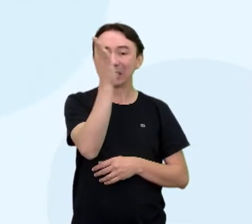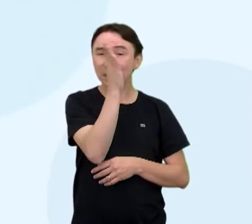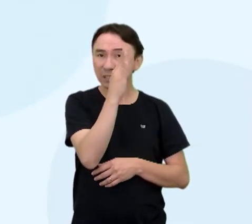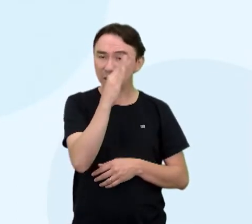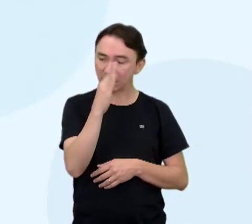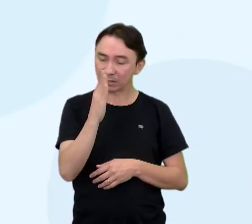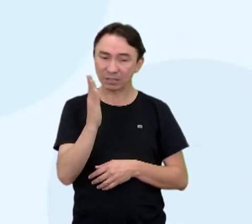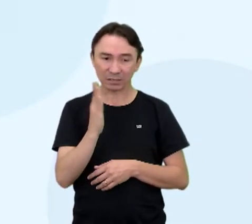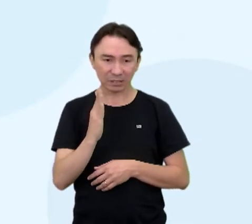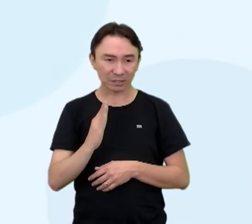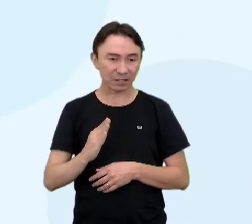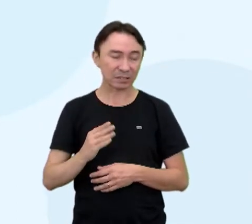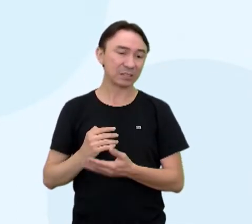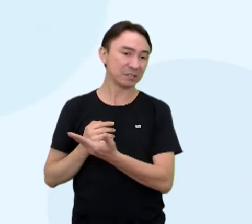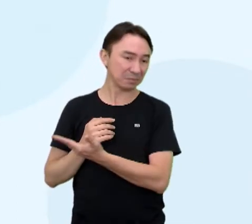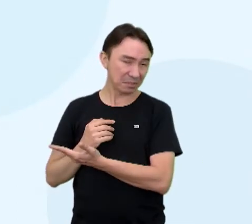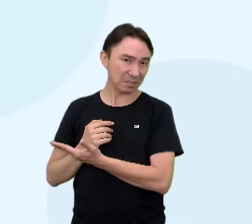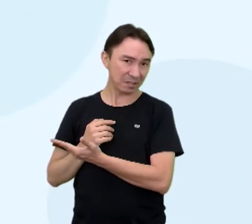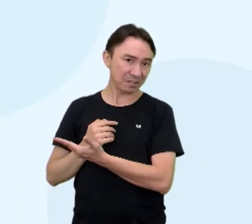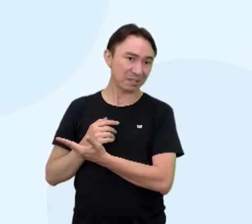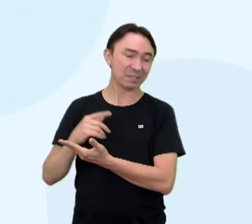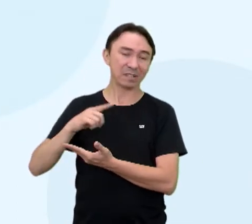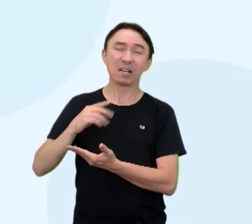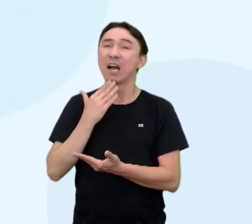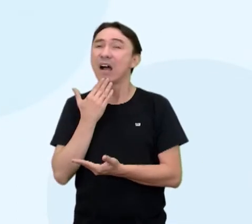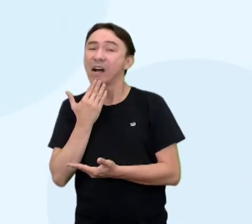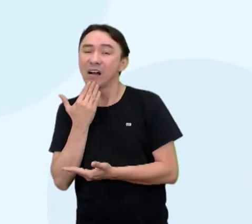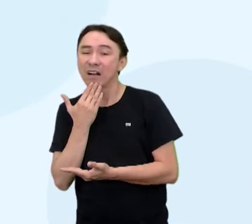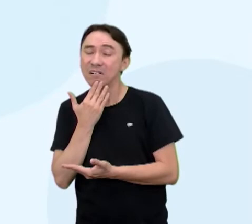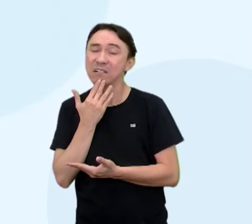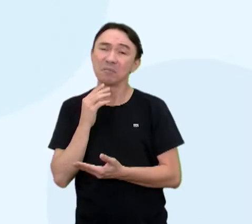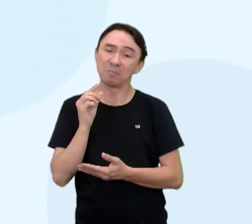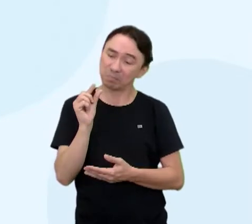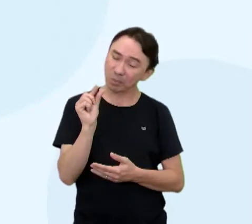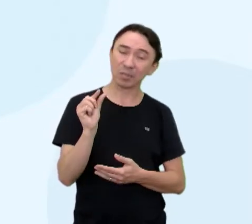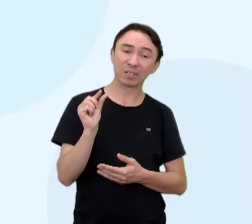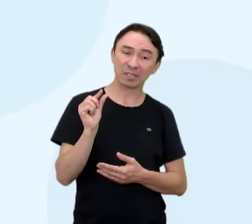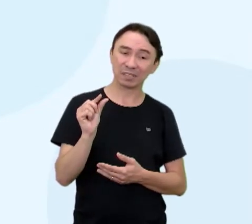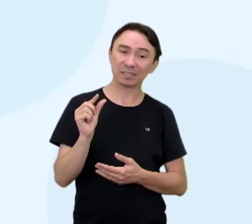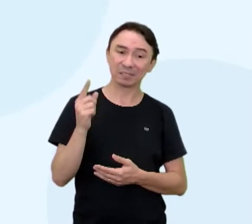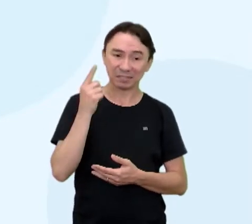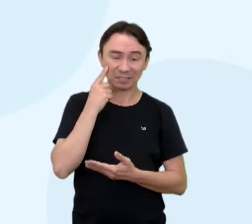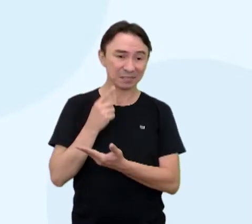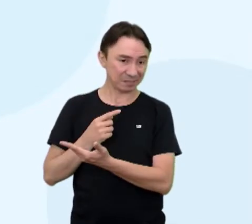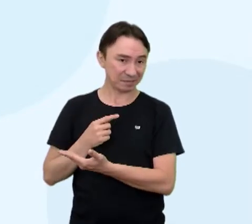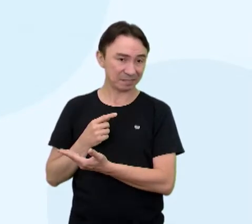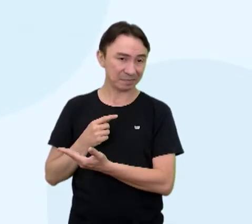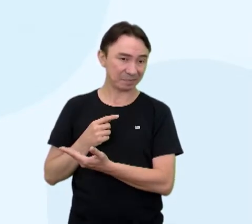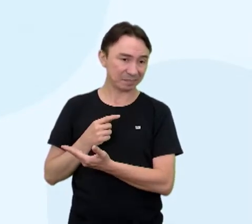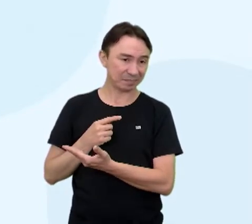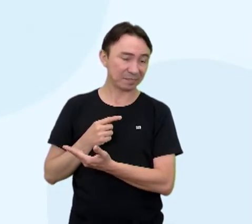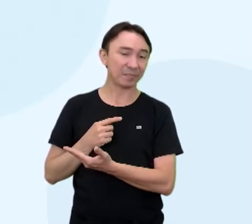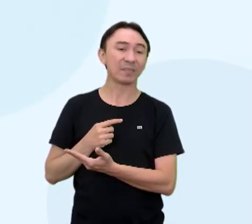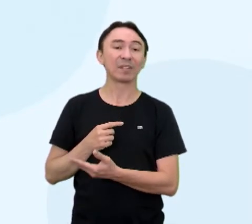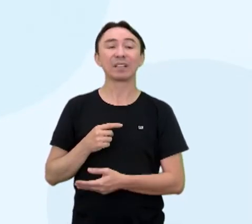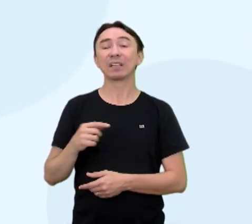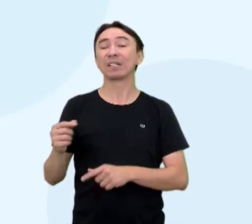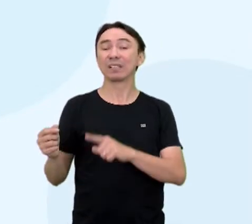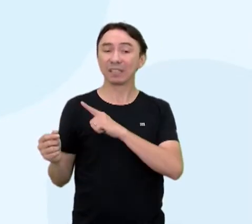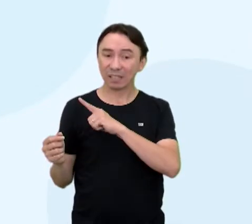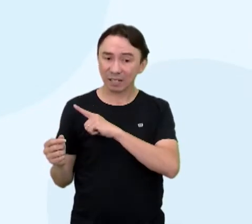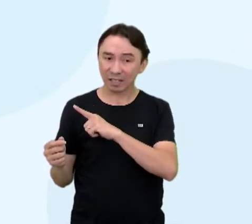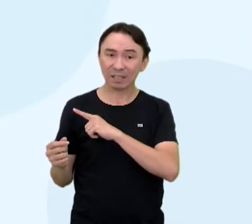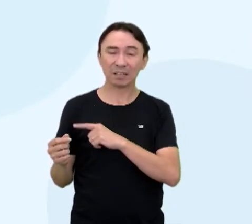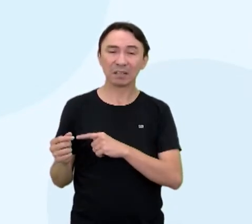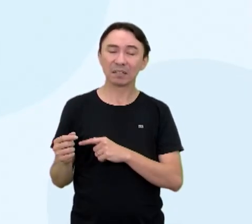acontece, ou acontece menos, né, nessas dorsais oceânicas, tá certo? E ela é composta muito por basalto,